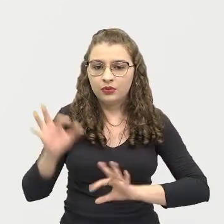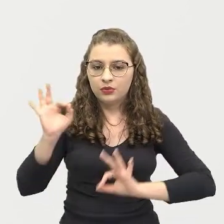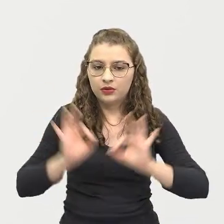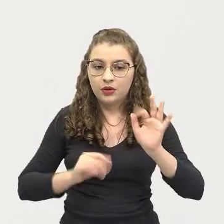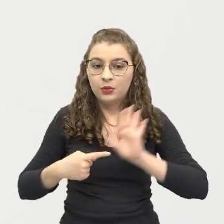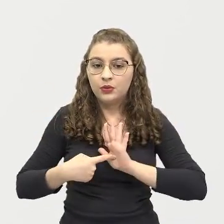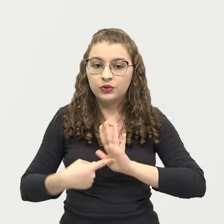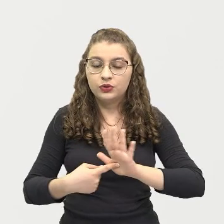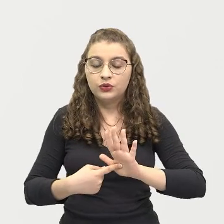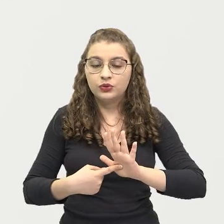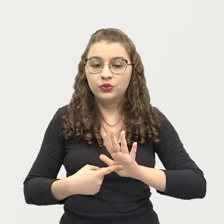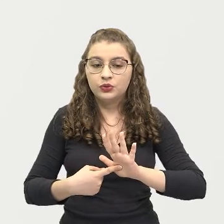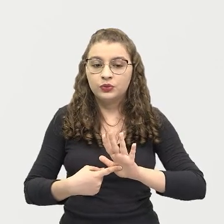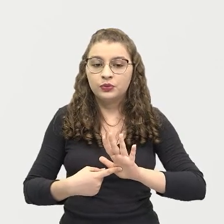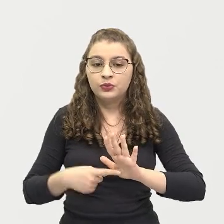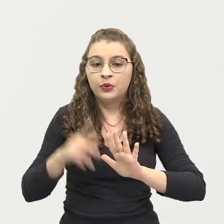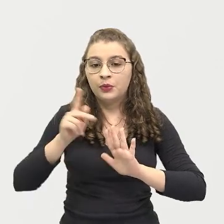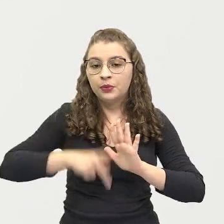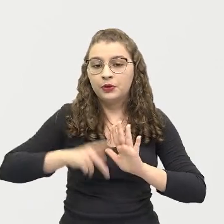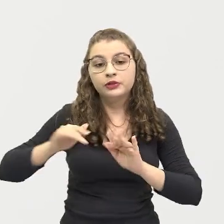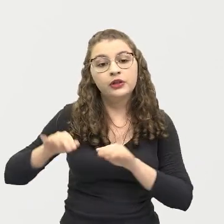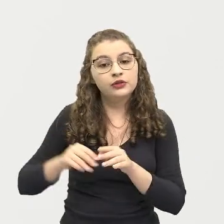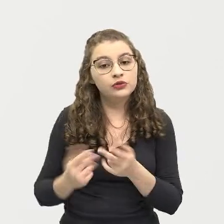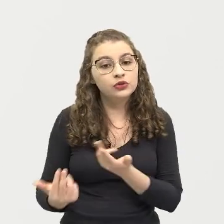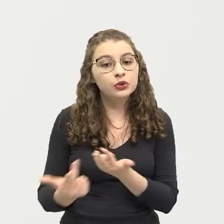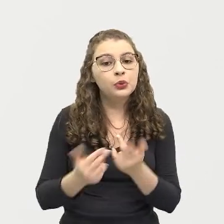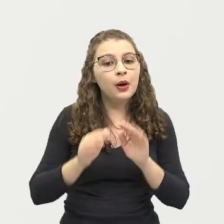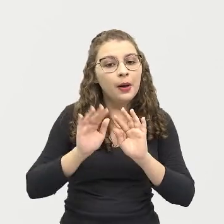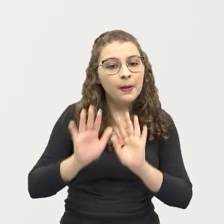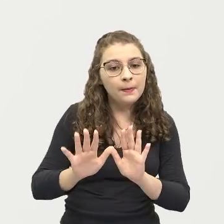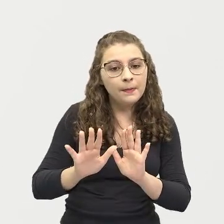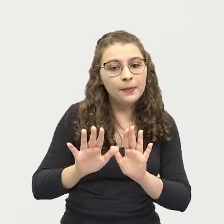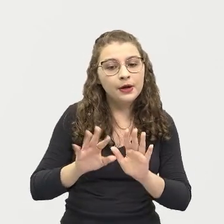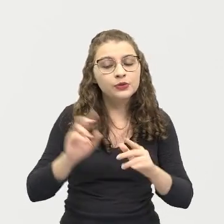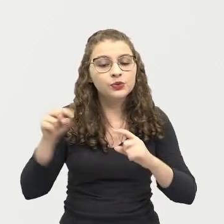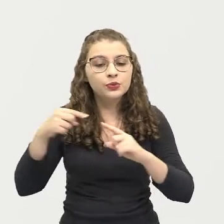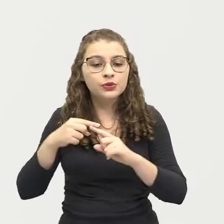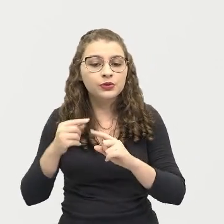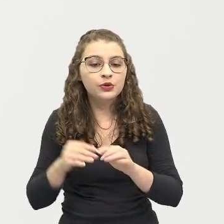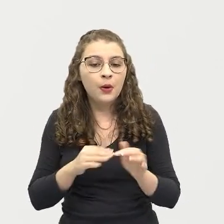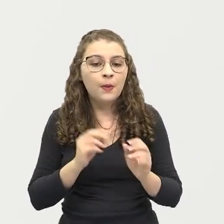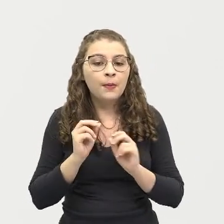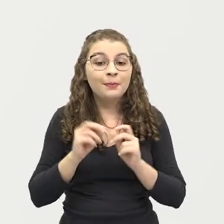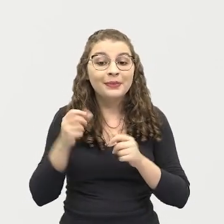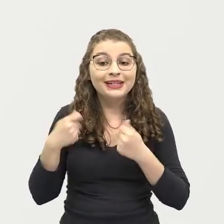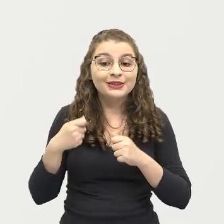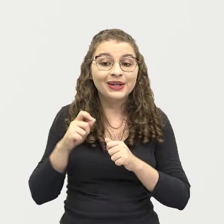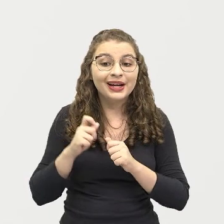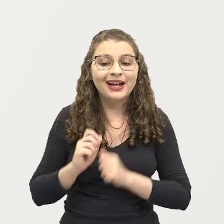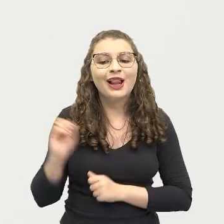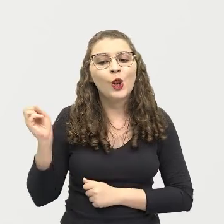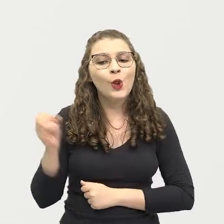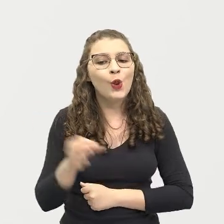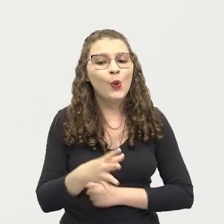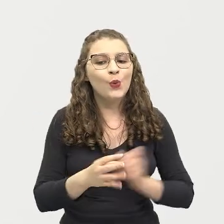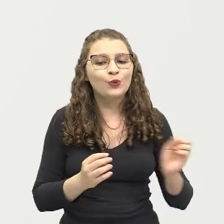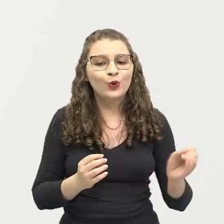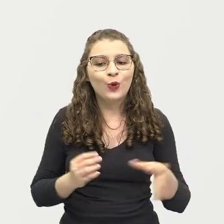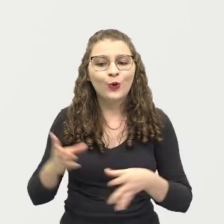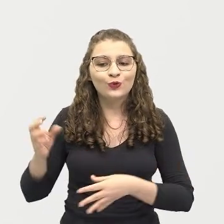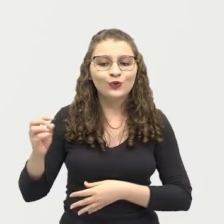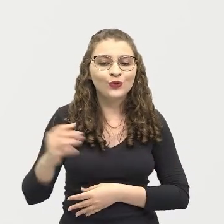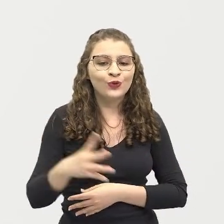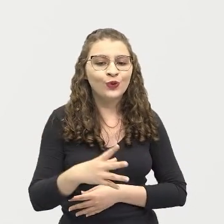um projeto estético em comum, mas entre eles imperava a ideia de que era preciso renovar. Sempre essa